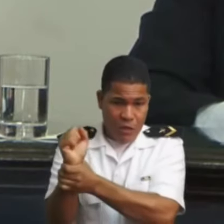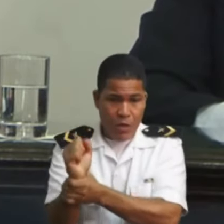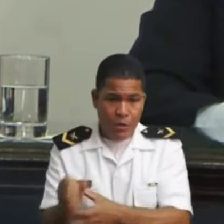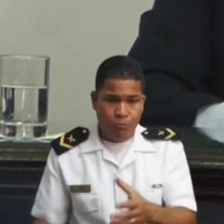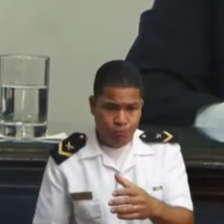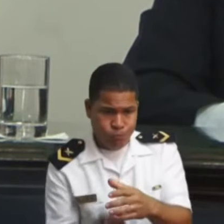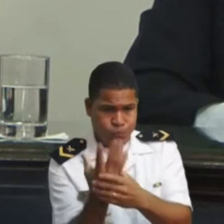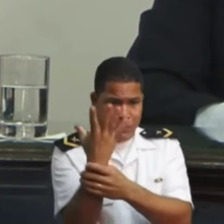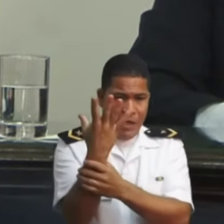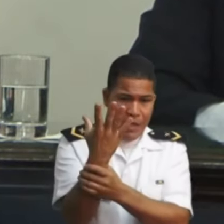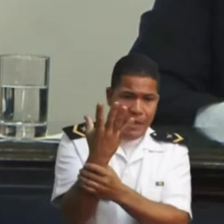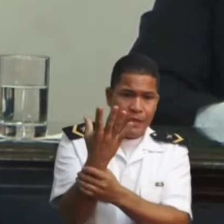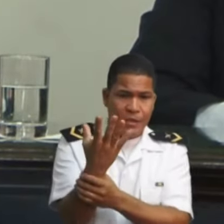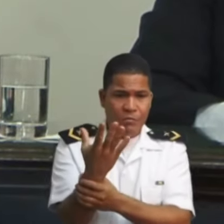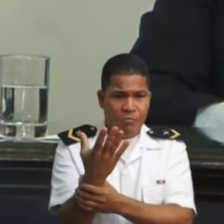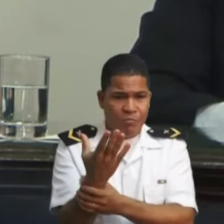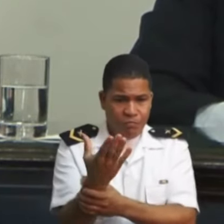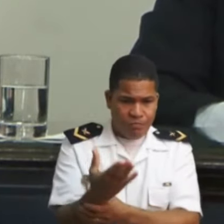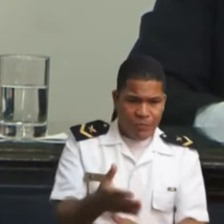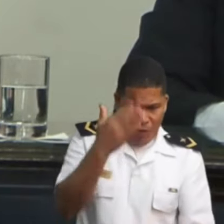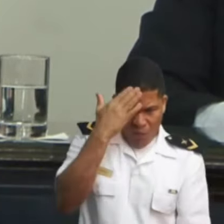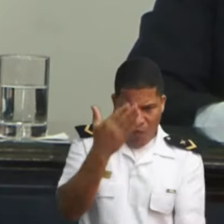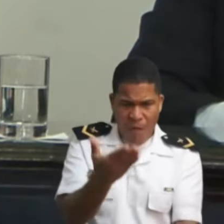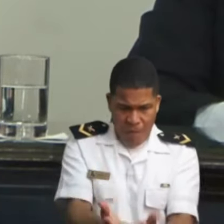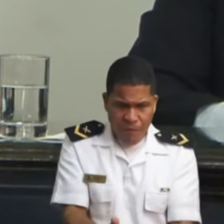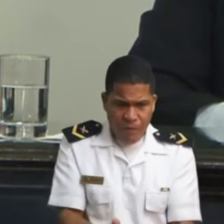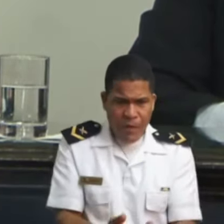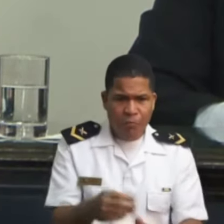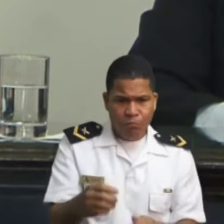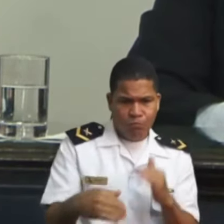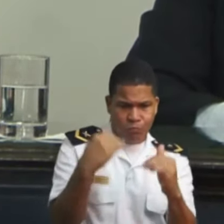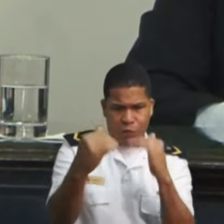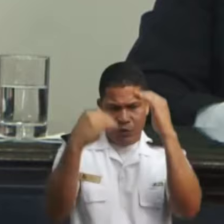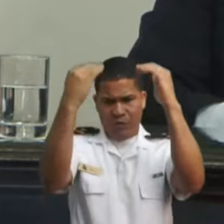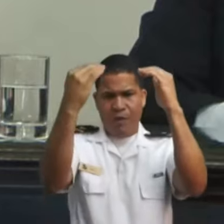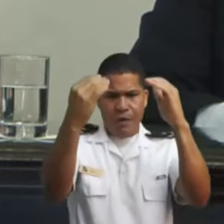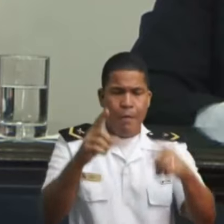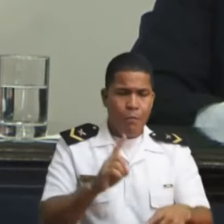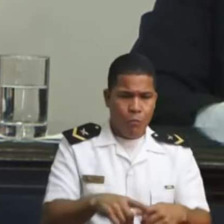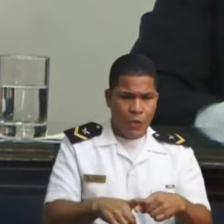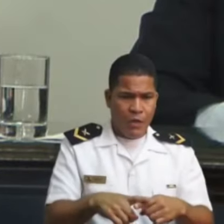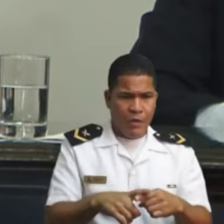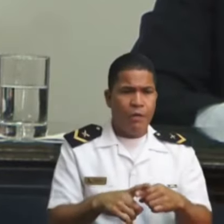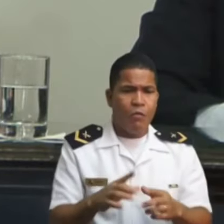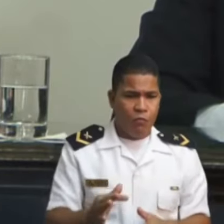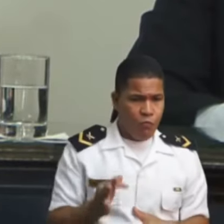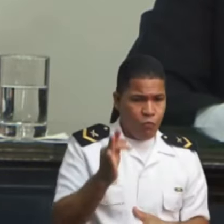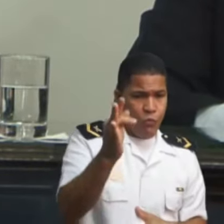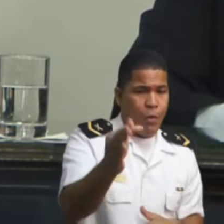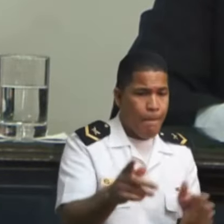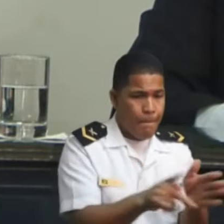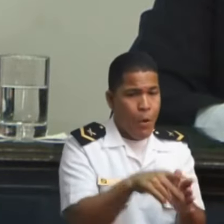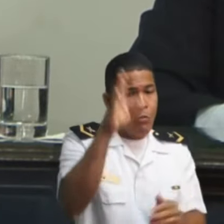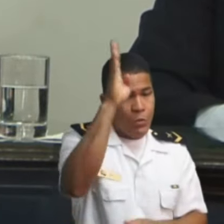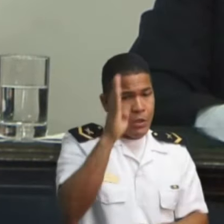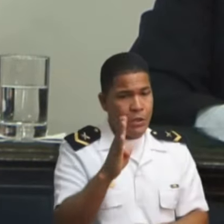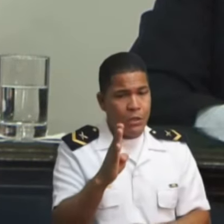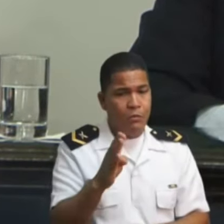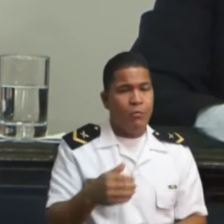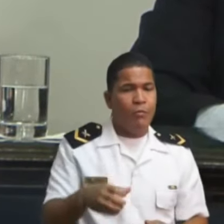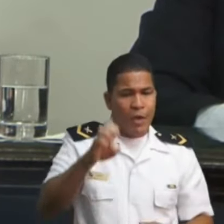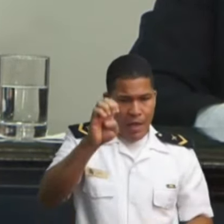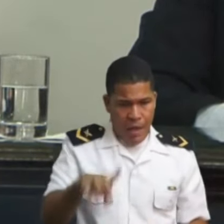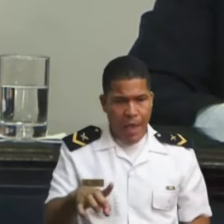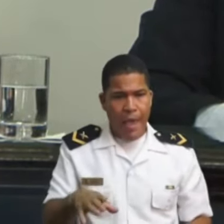desenvolvimento. O futuro do Brasil está no mar. E o futuro do julgamento e da segurança do